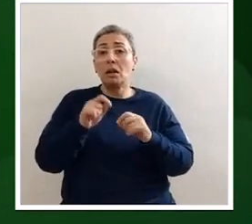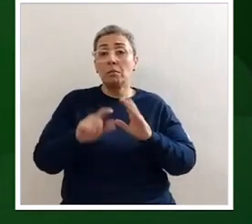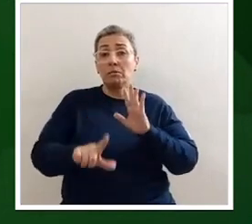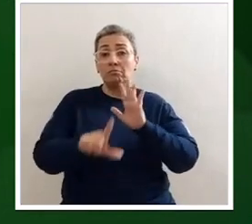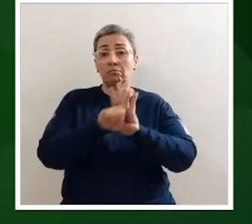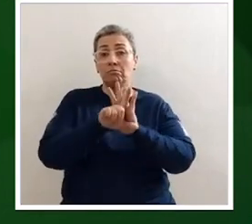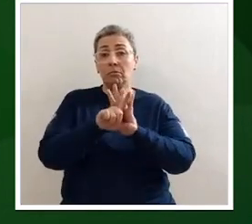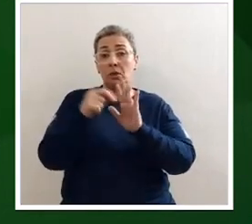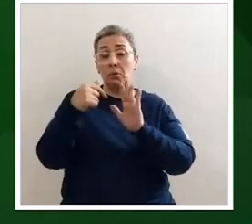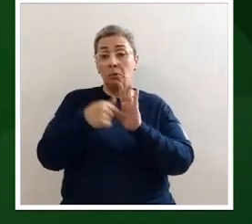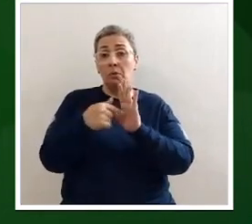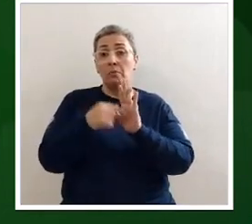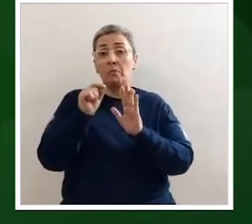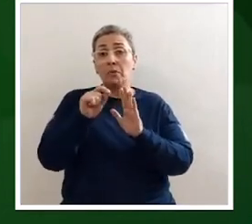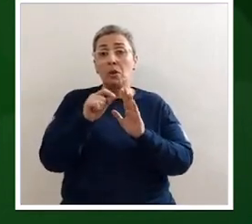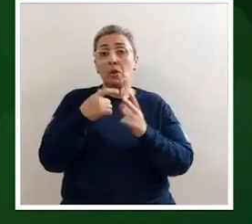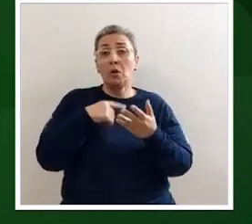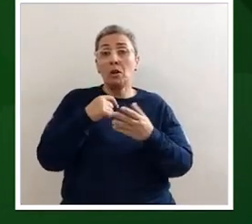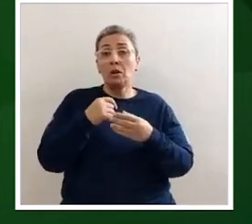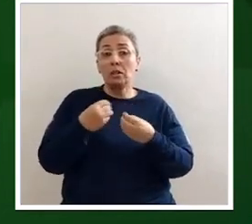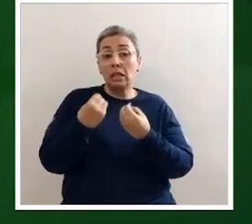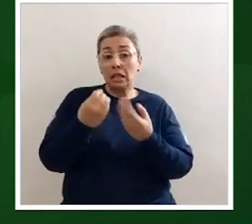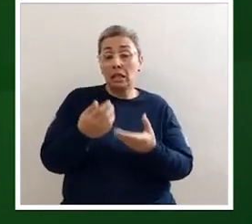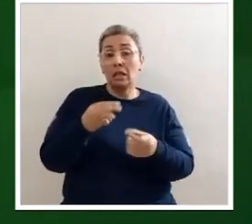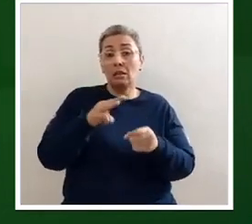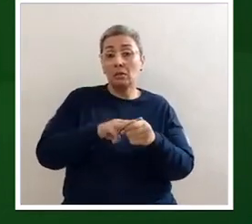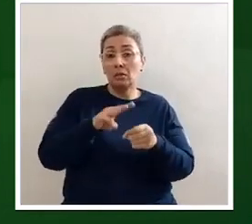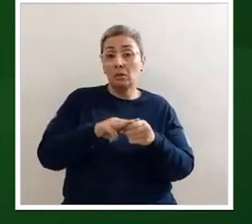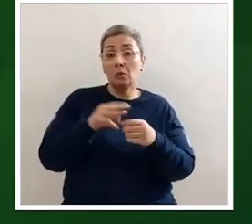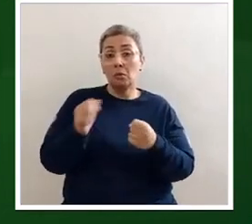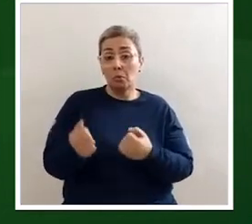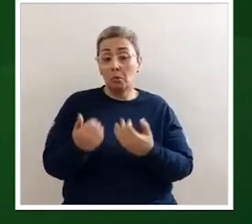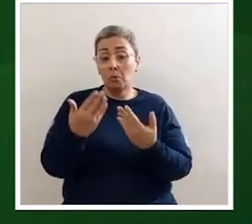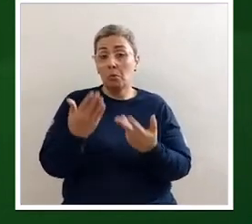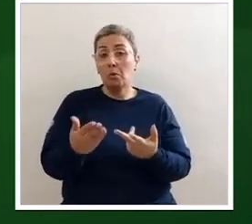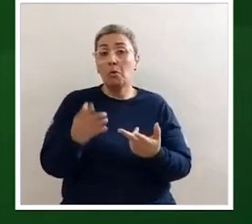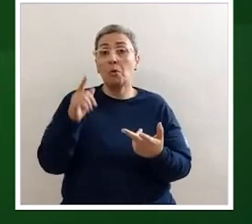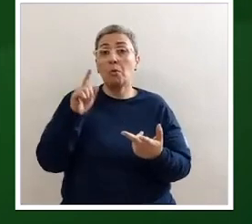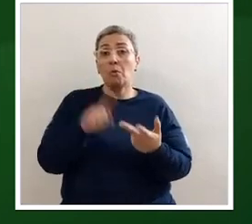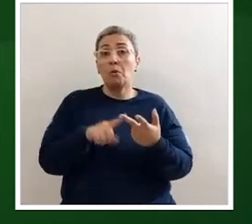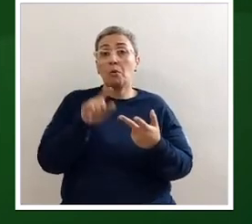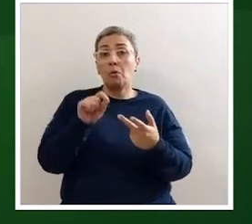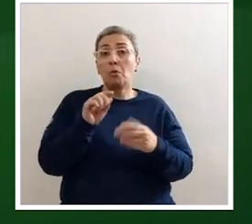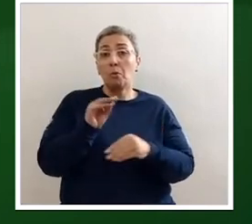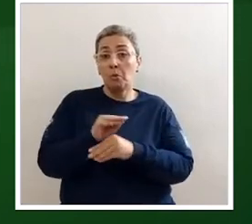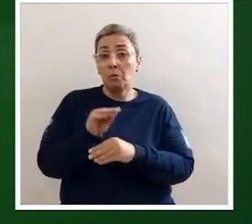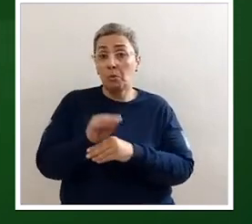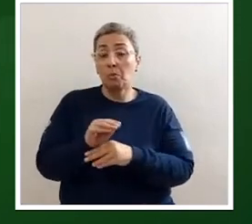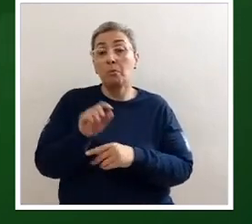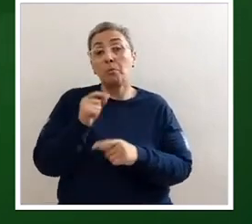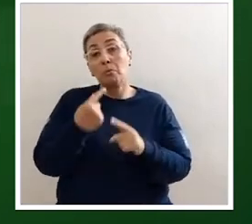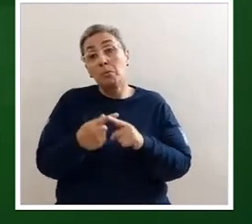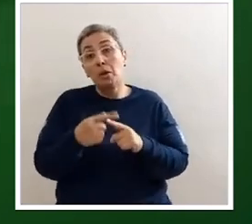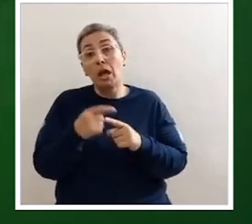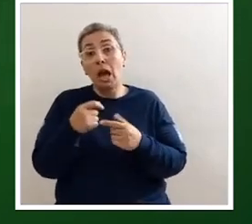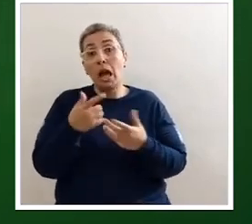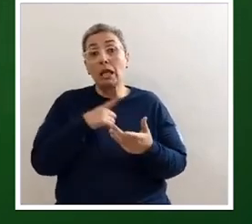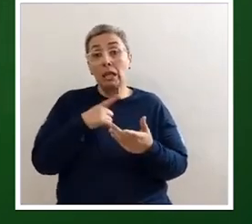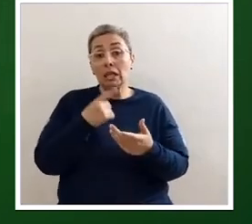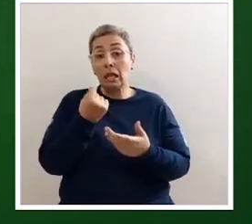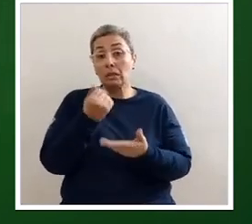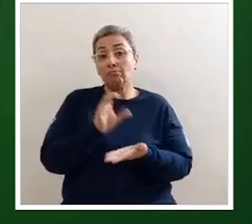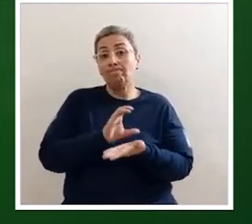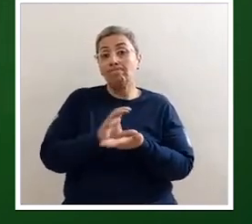ou seja conceder um transporte conceder um cuidador porque ali envolve